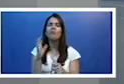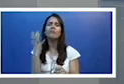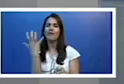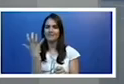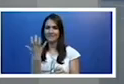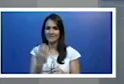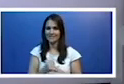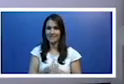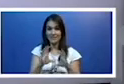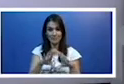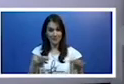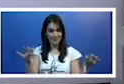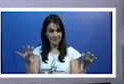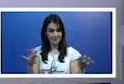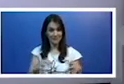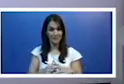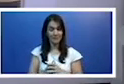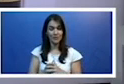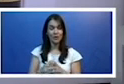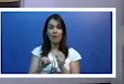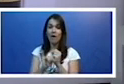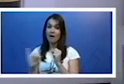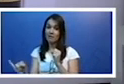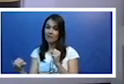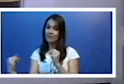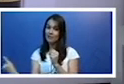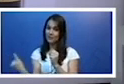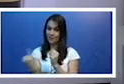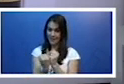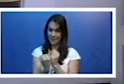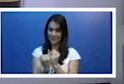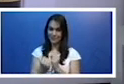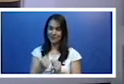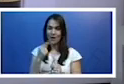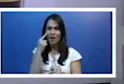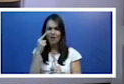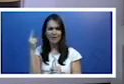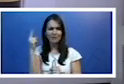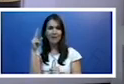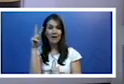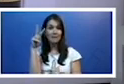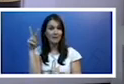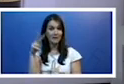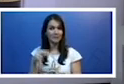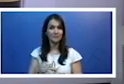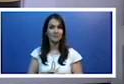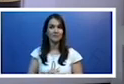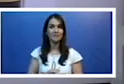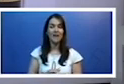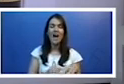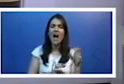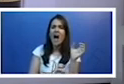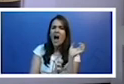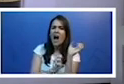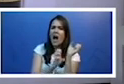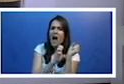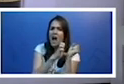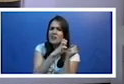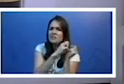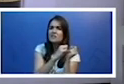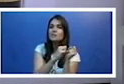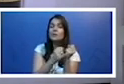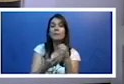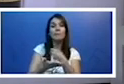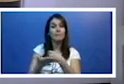essa separação do cátion e do ânion. Então, aqui só para recordar as características do ácido e da base. Então,